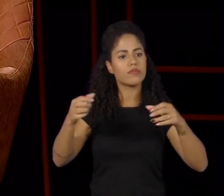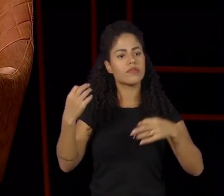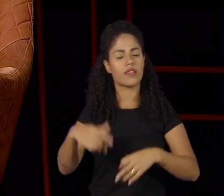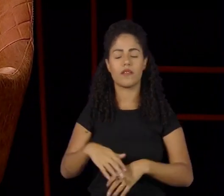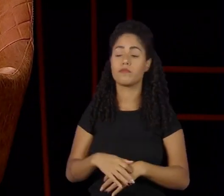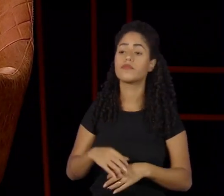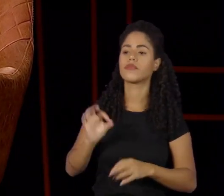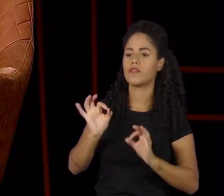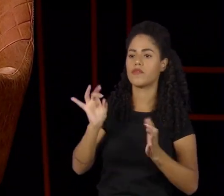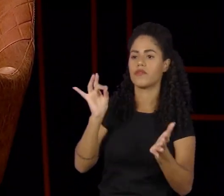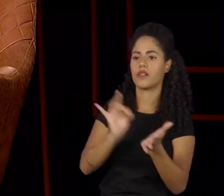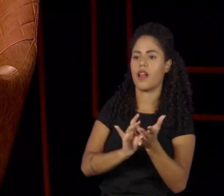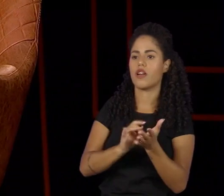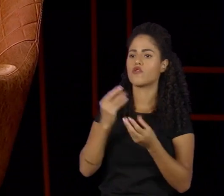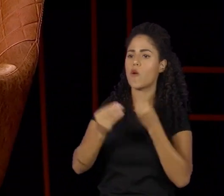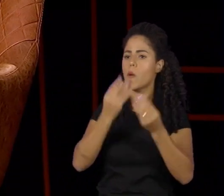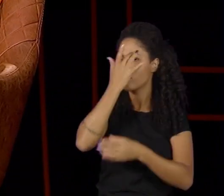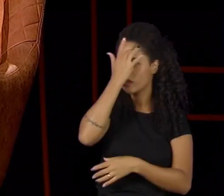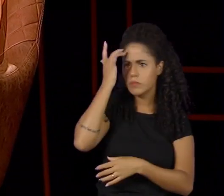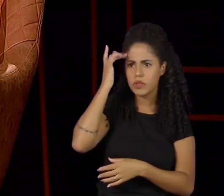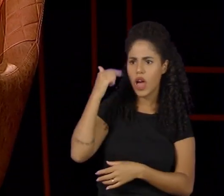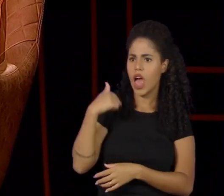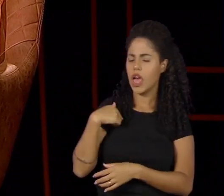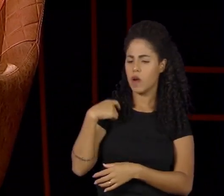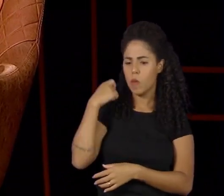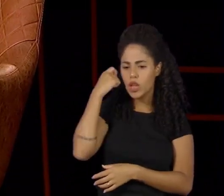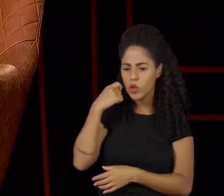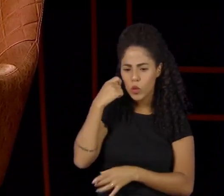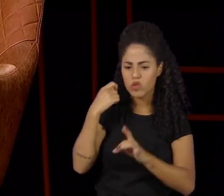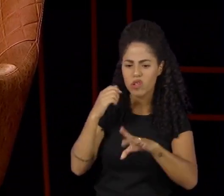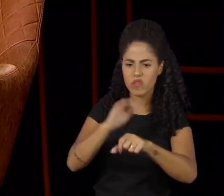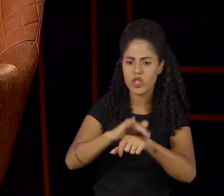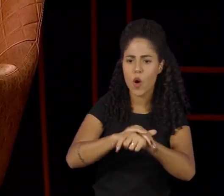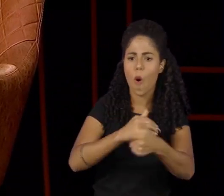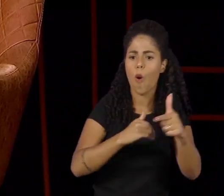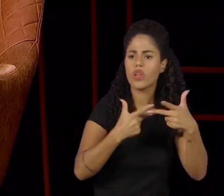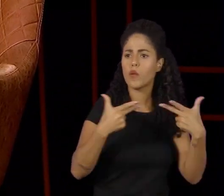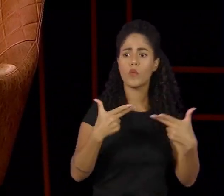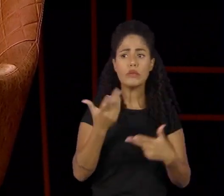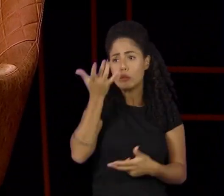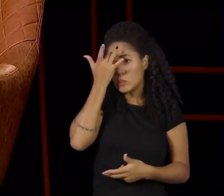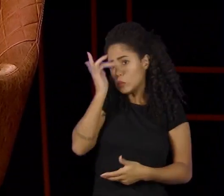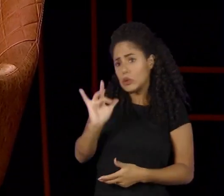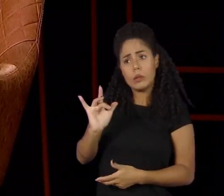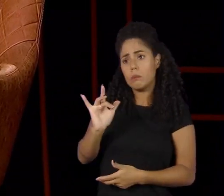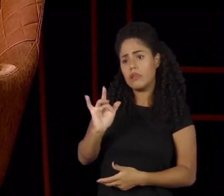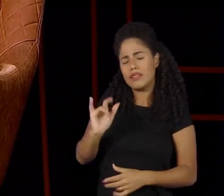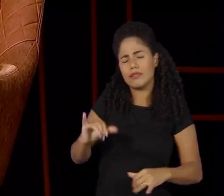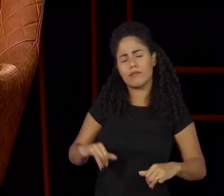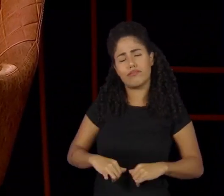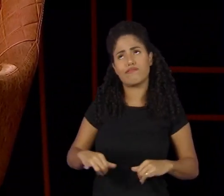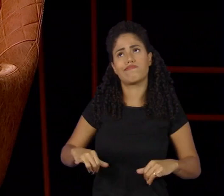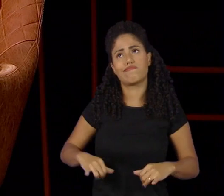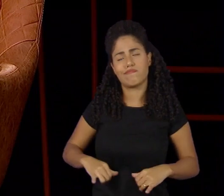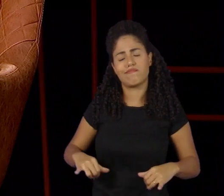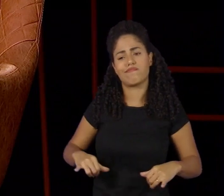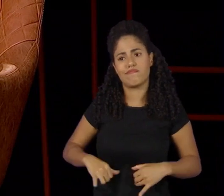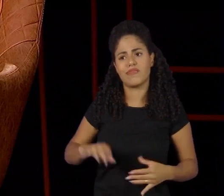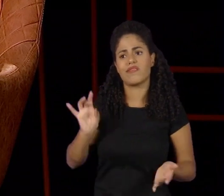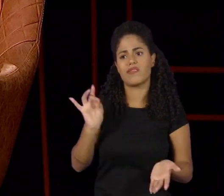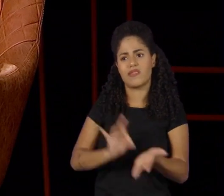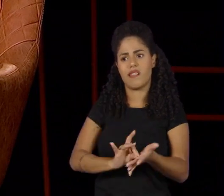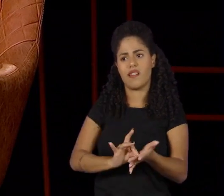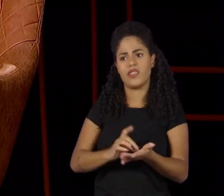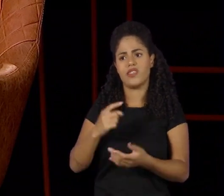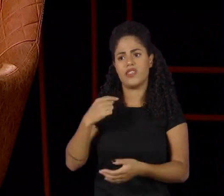E para ator, então eu não sabia fazer outra coisa. Eu sofri bastante lá. Eu,